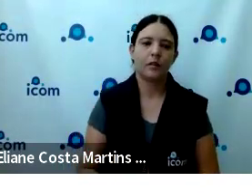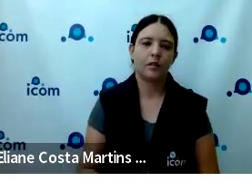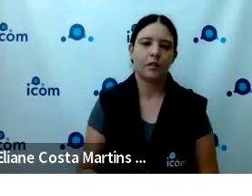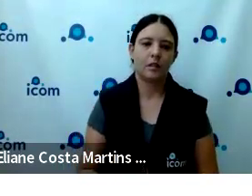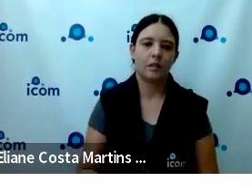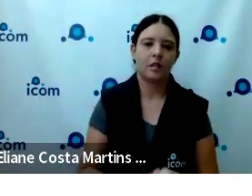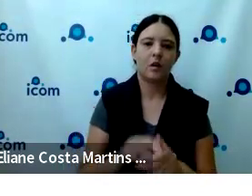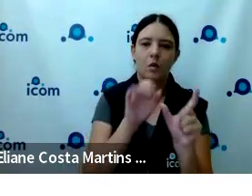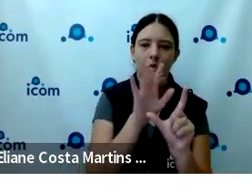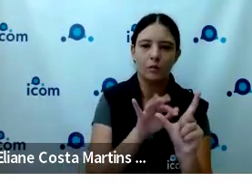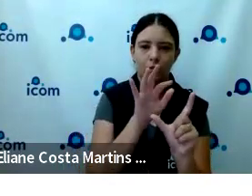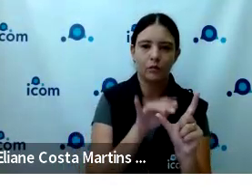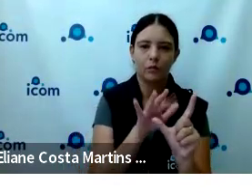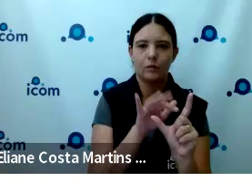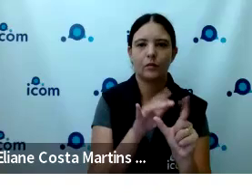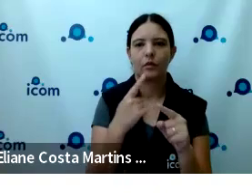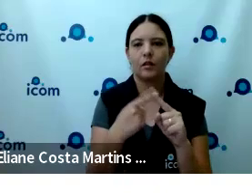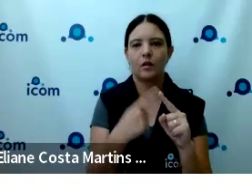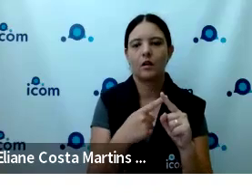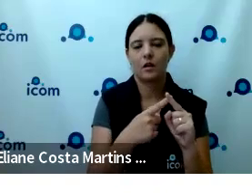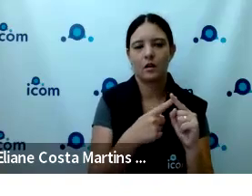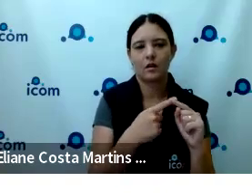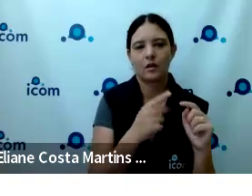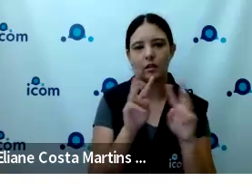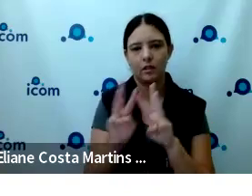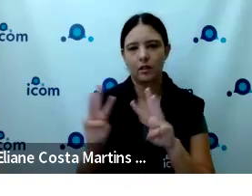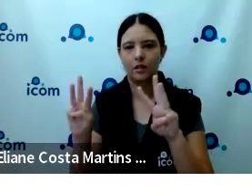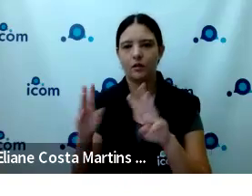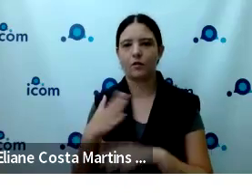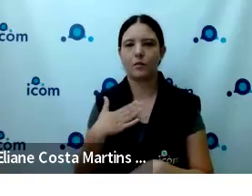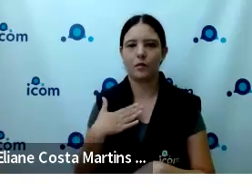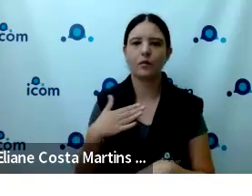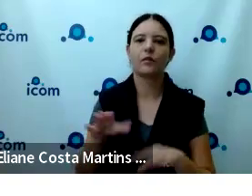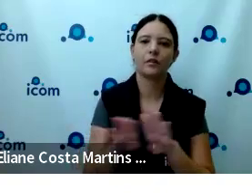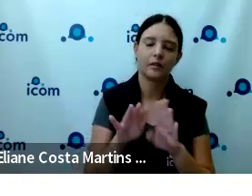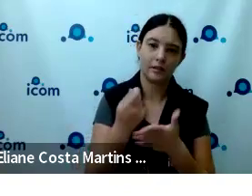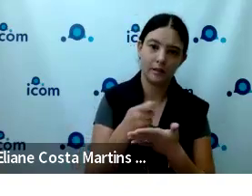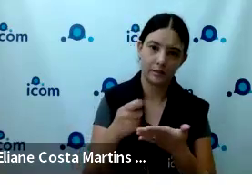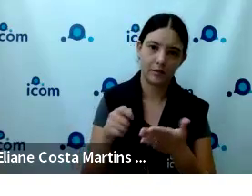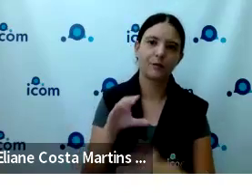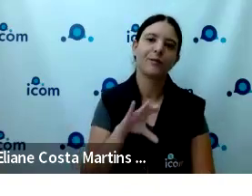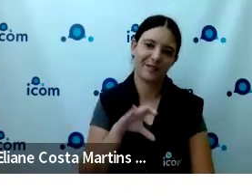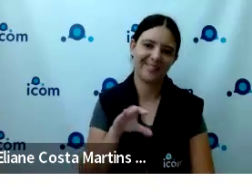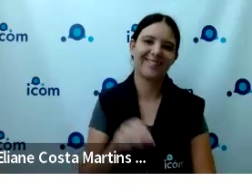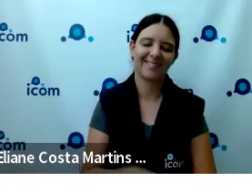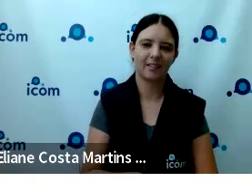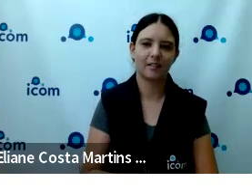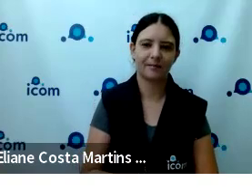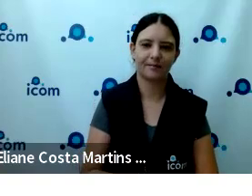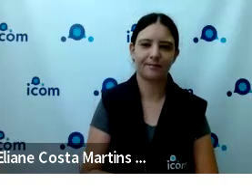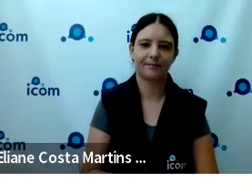código QR leva-o para a minha site, que também está escrita em português.